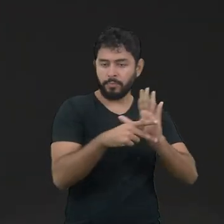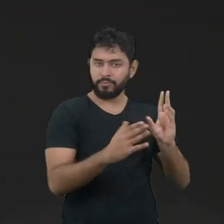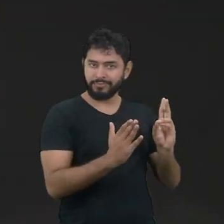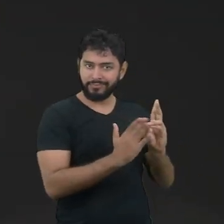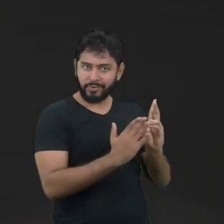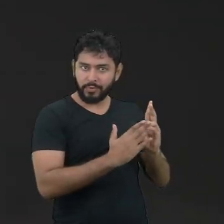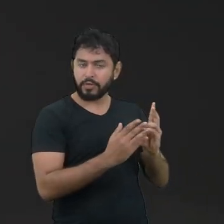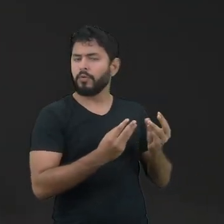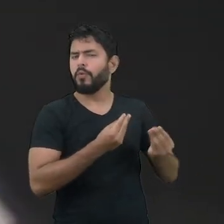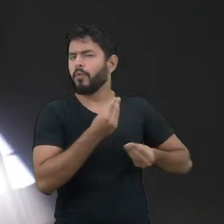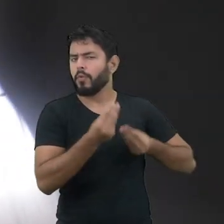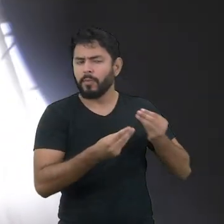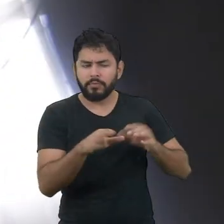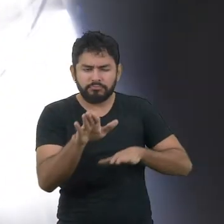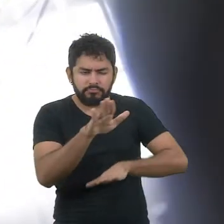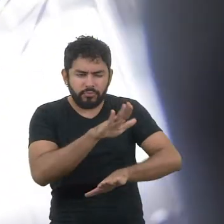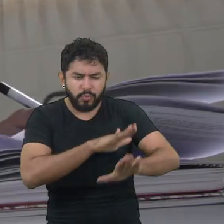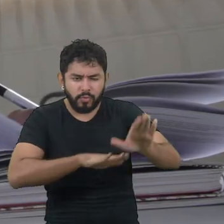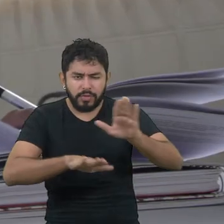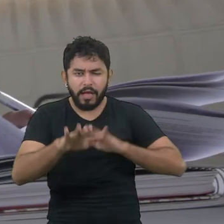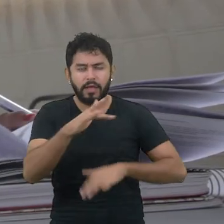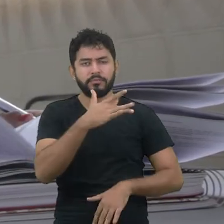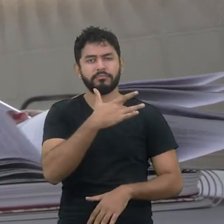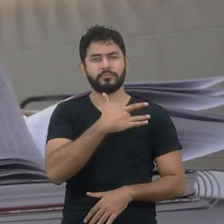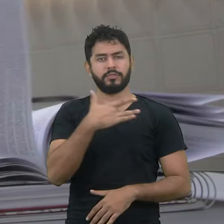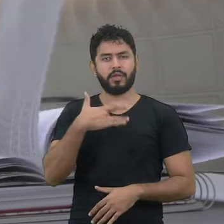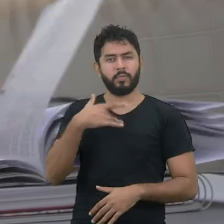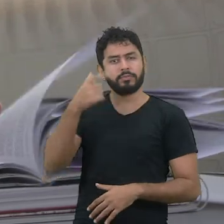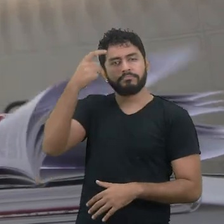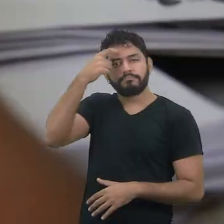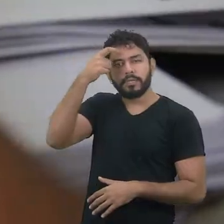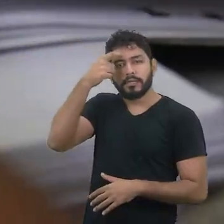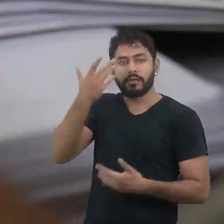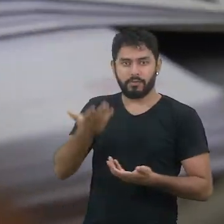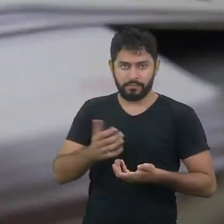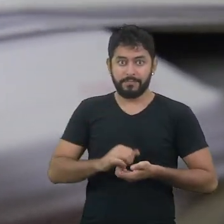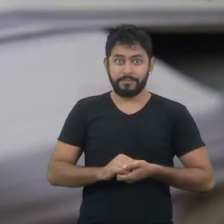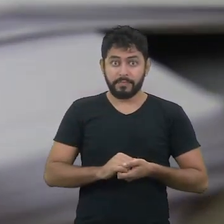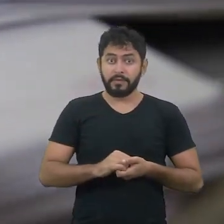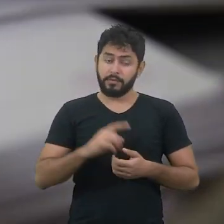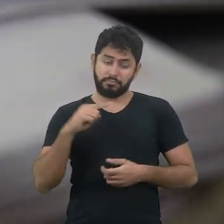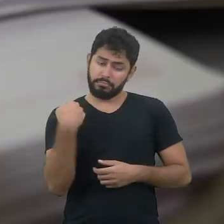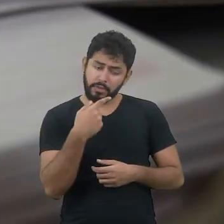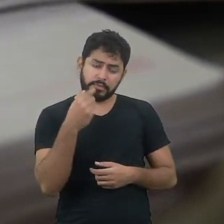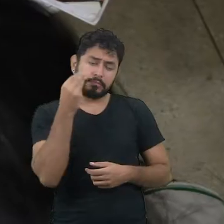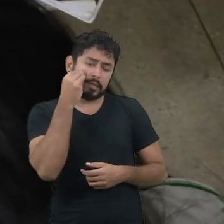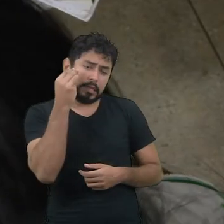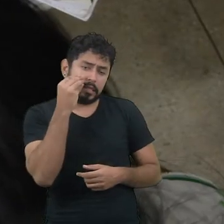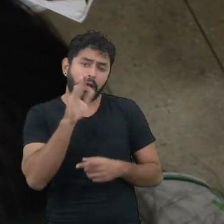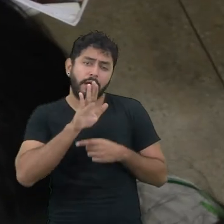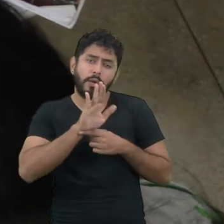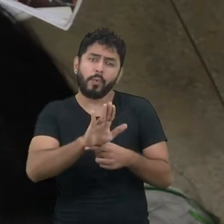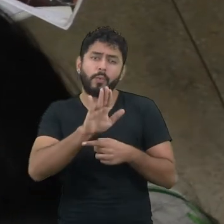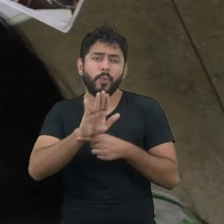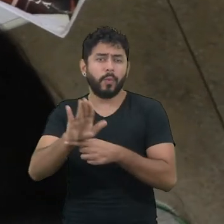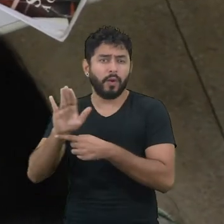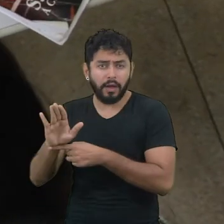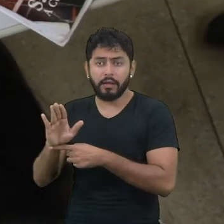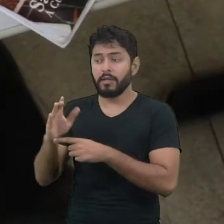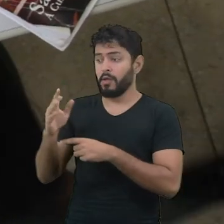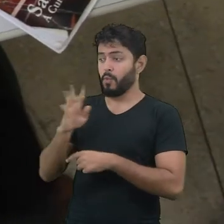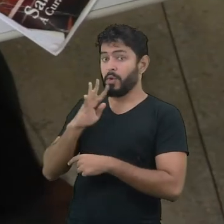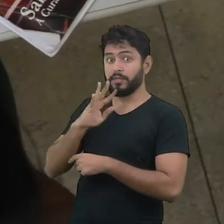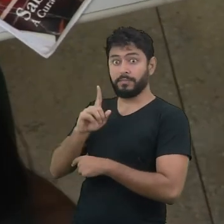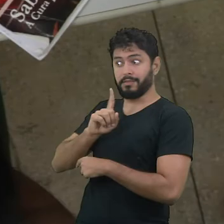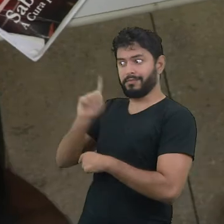um meio de cuidado em saúde mental. Então a gente tenta somar também, não só trazer os conhecimentos de lá para cá, mas